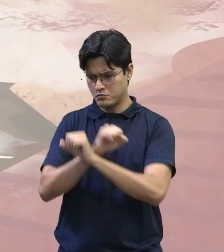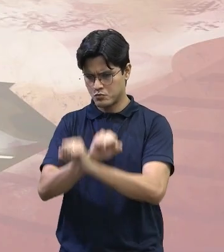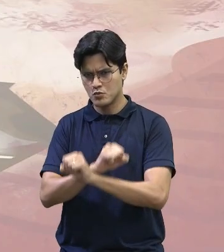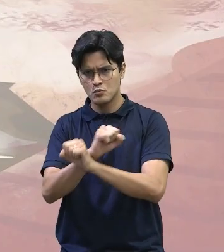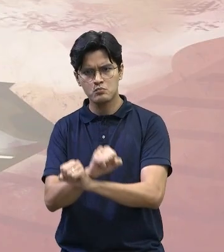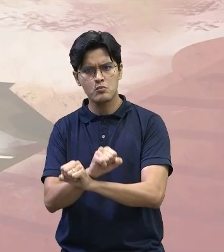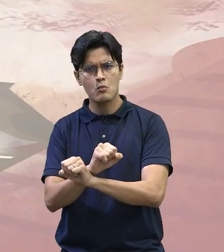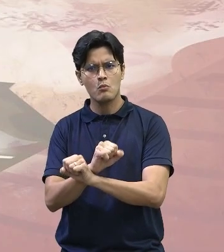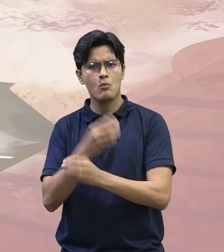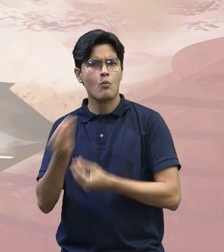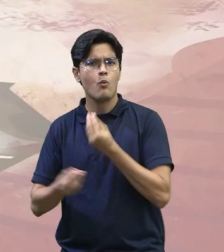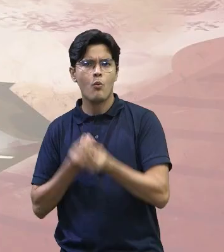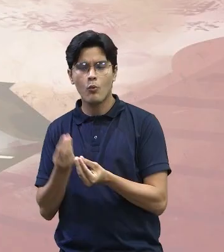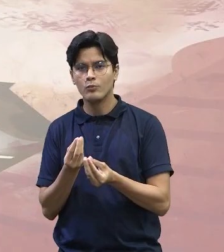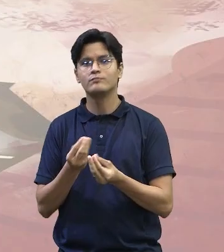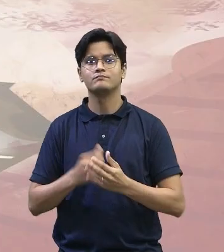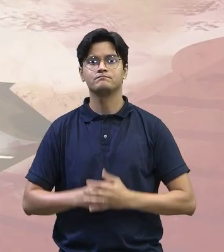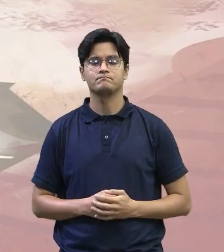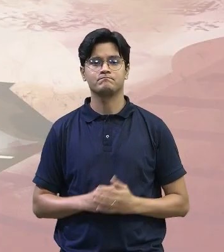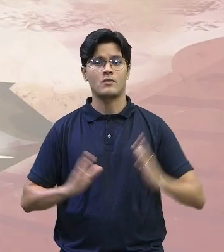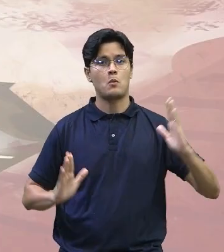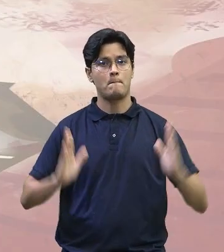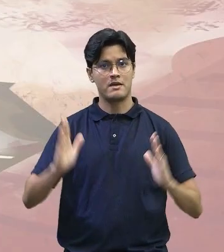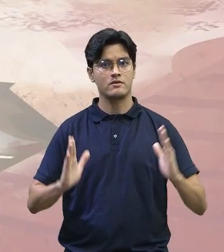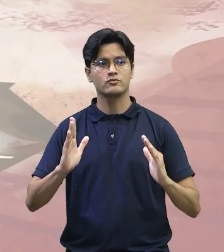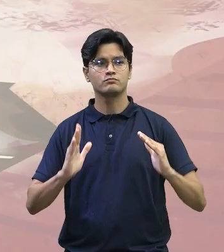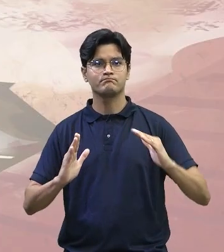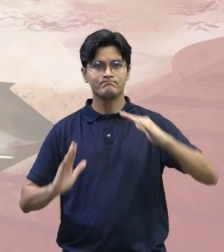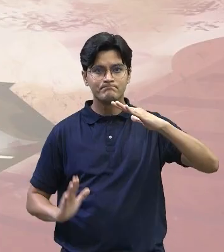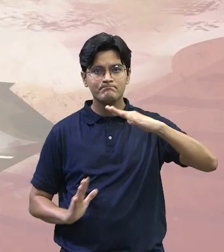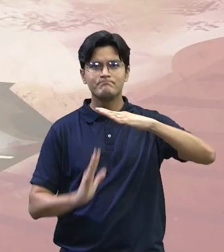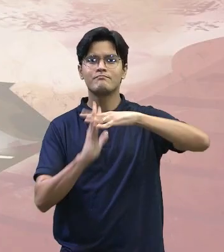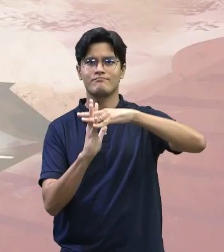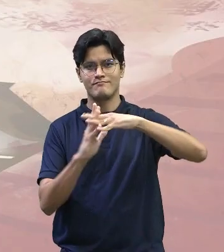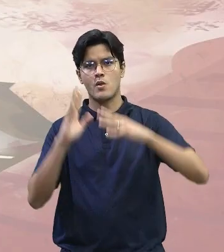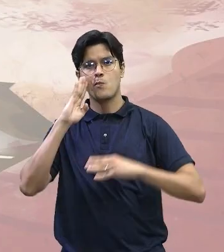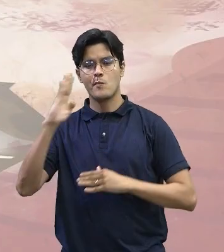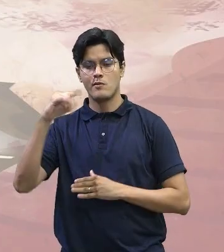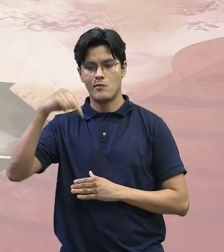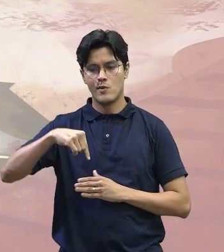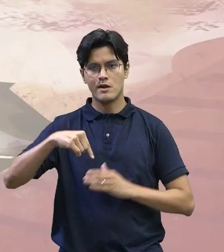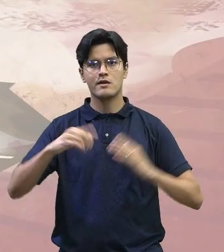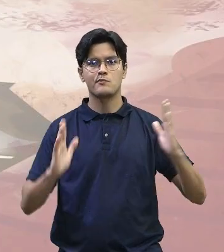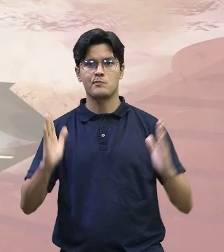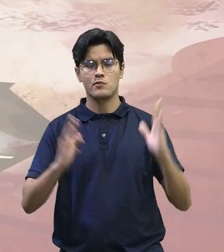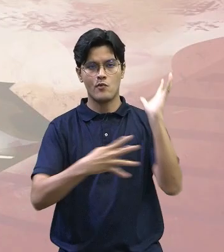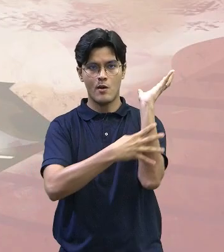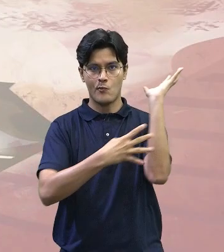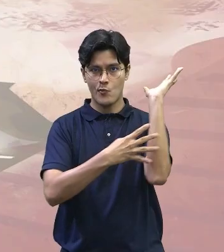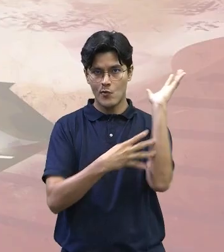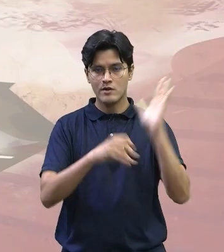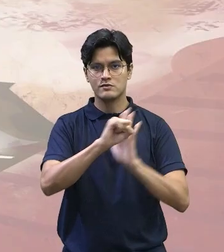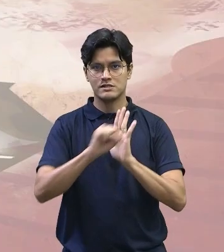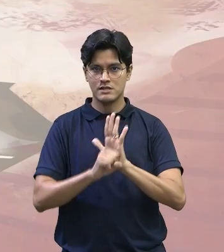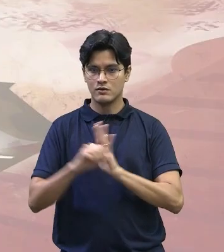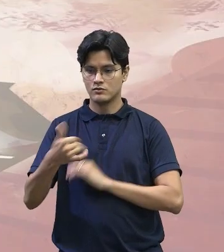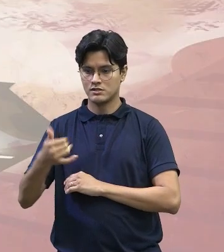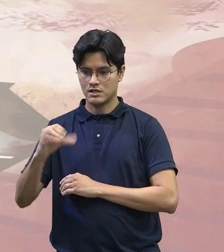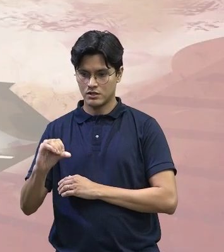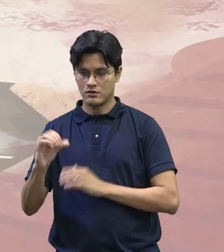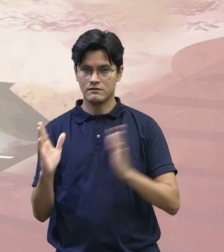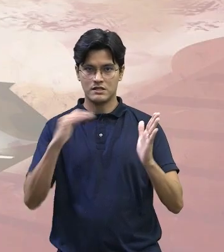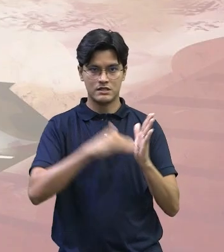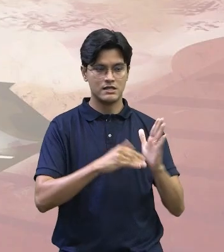no auge da borracha aqui na região amazônica, ali entre o século XIX e o século XX, vieram para cá